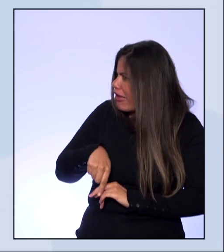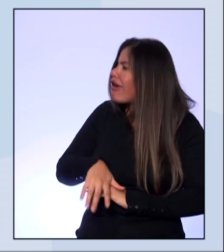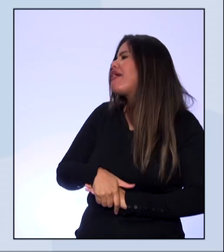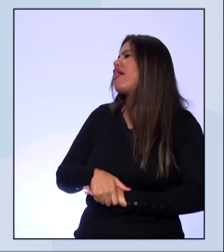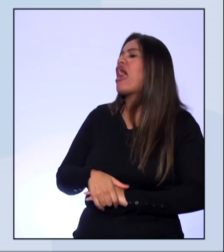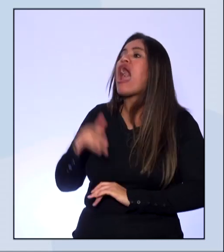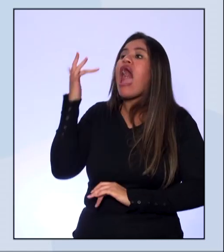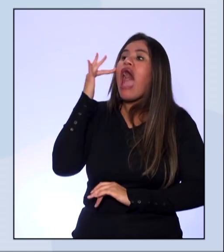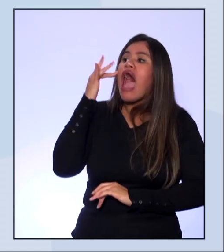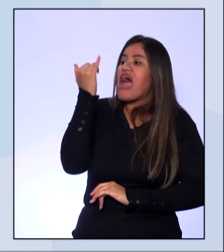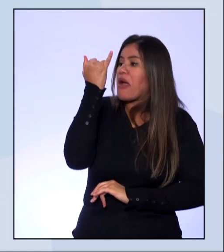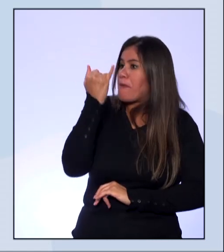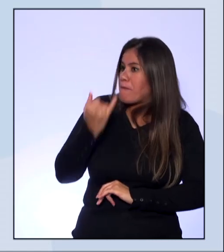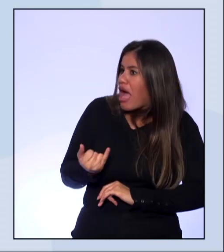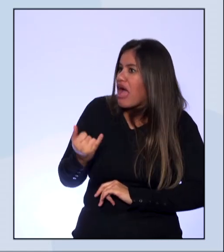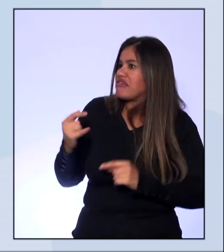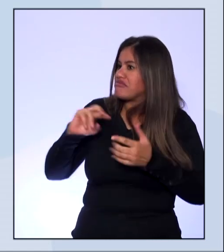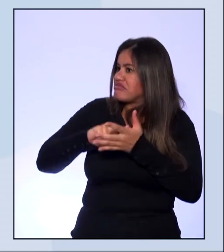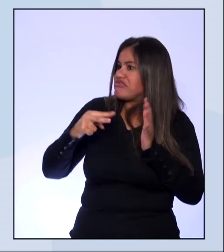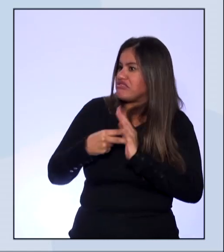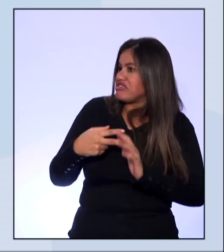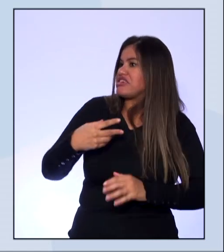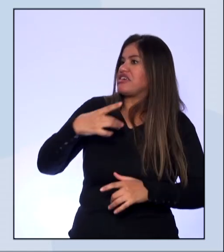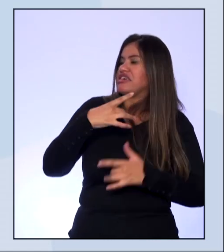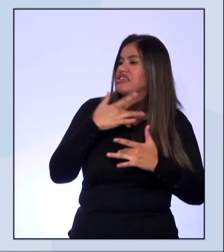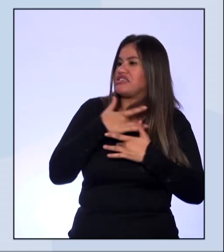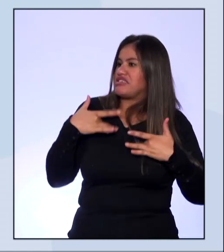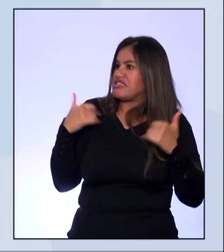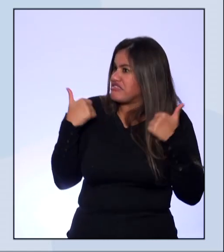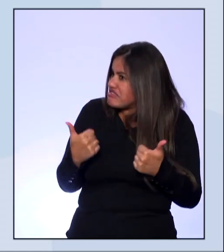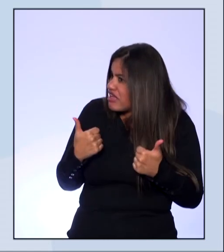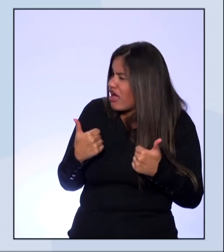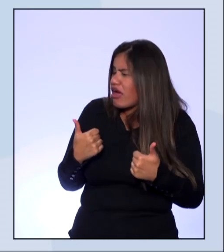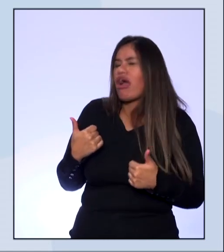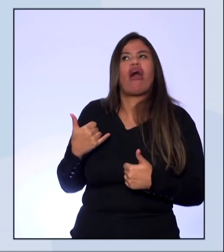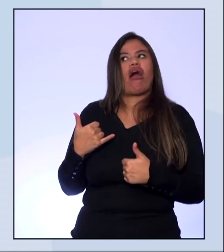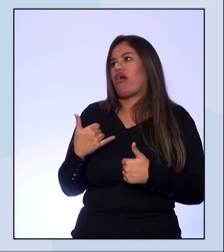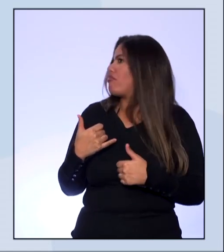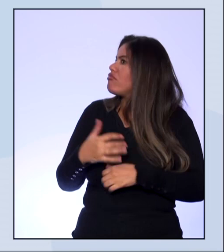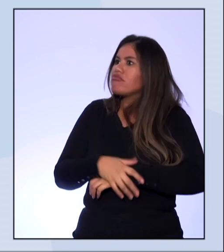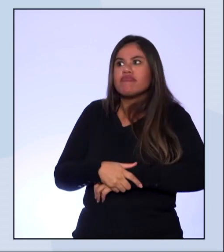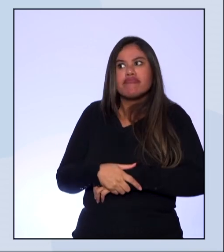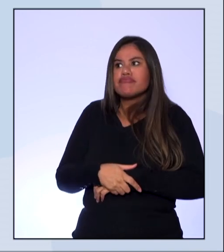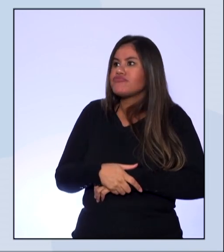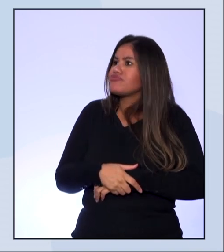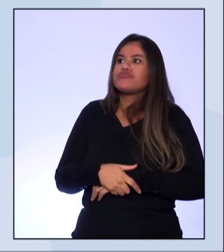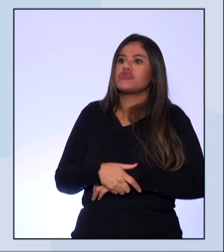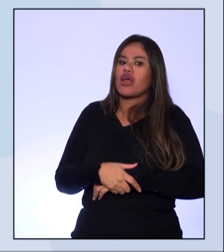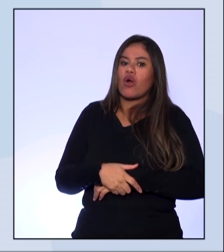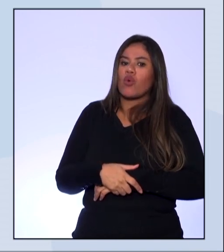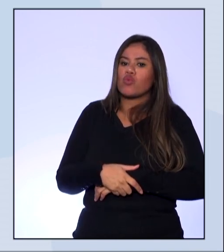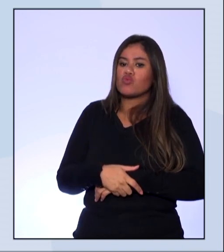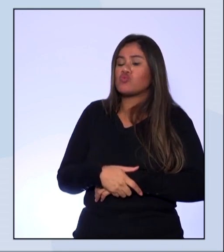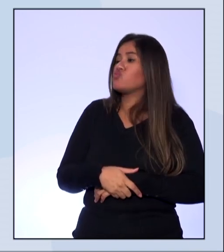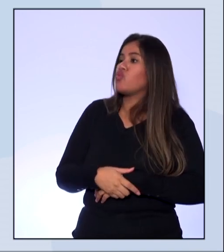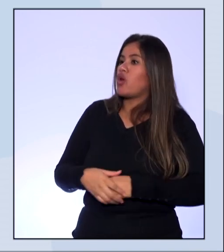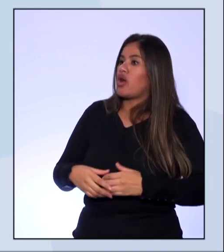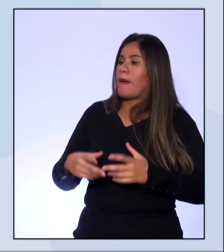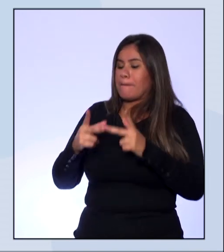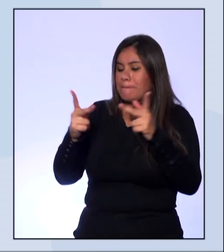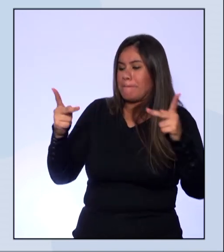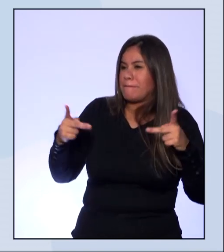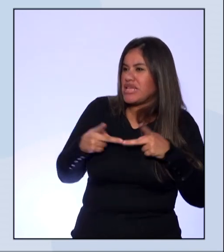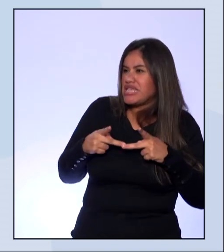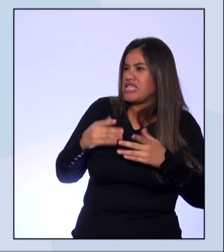ser magro é sinônimo de saúde? Você está muito enganado. Toda essa gordura presente em